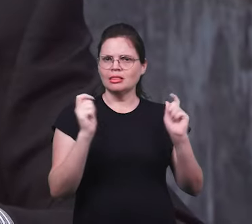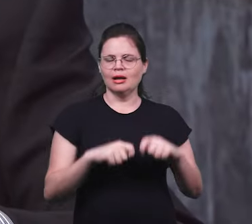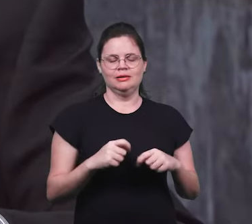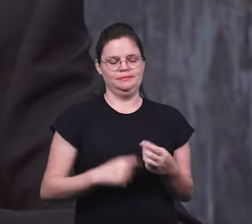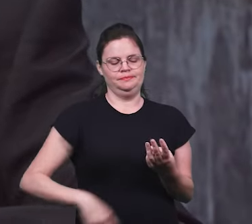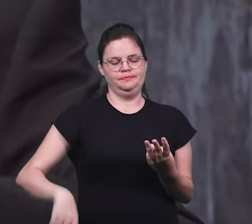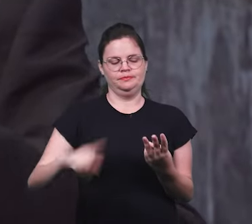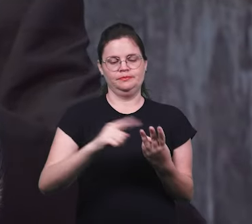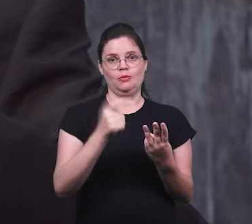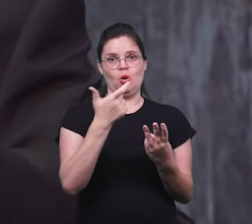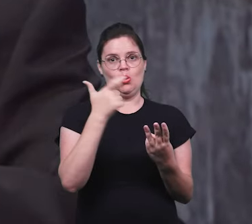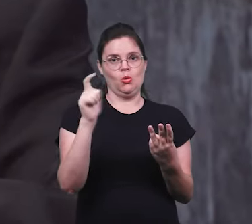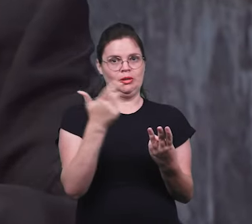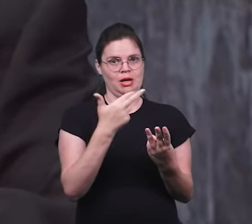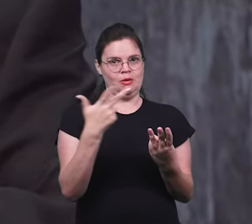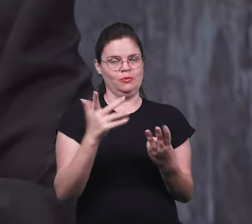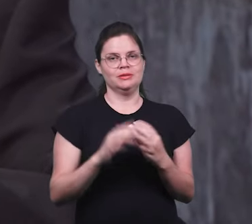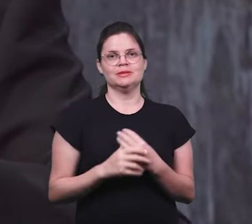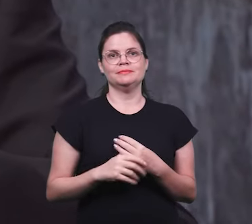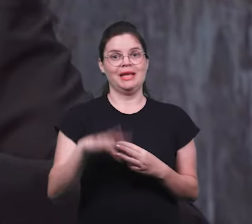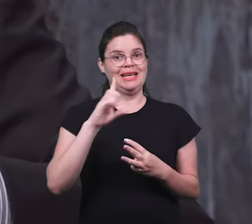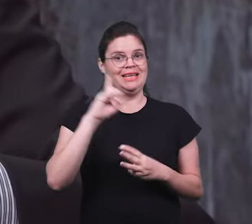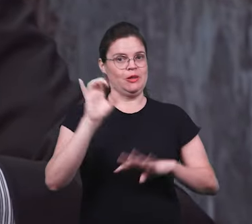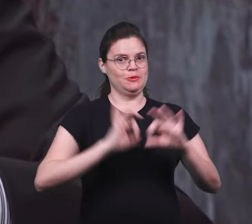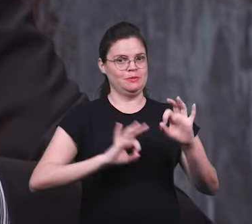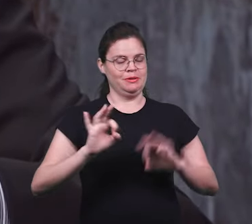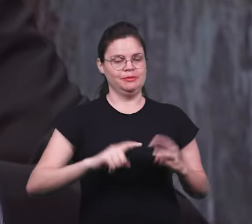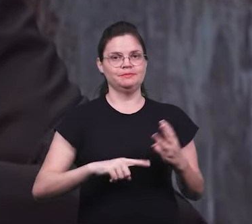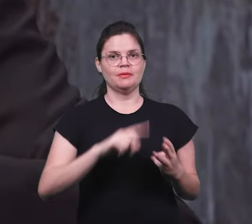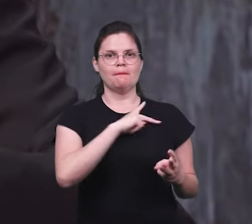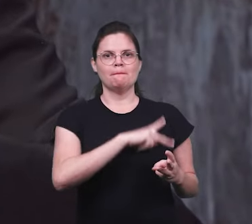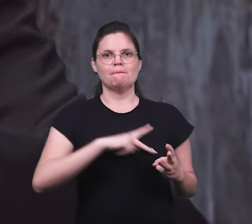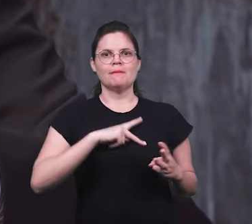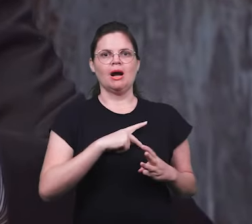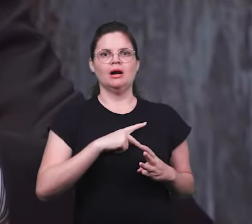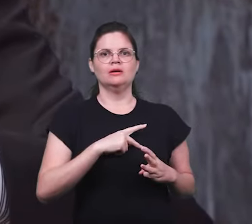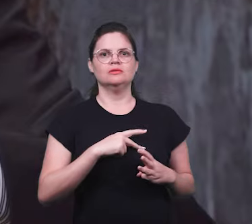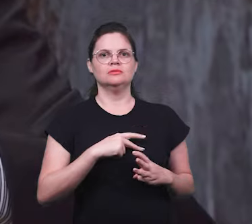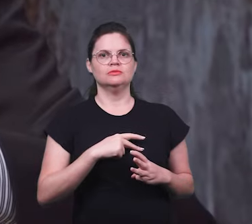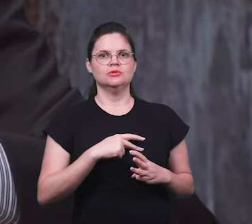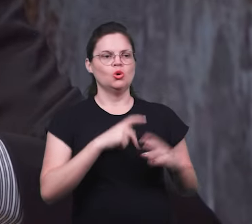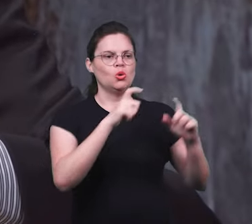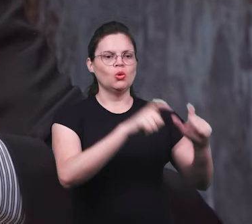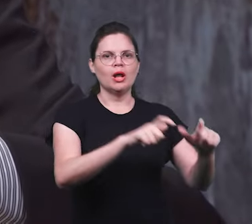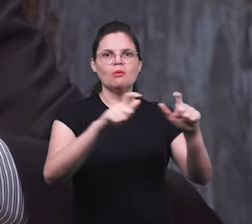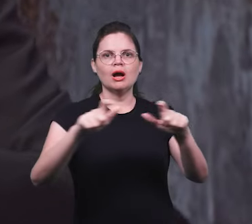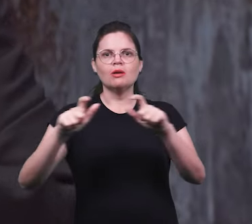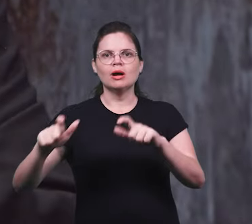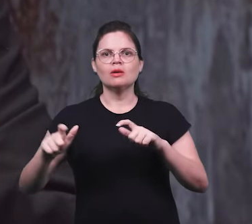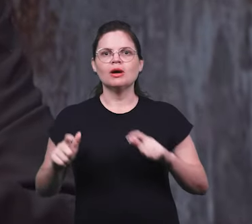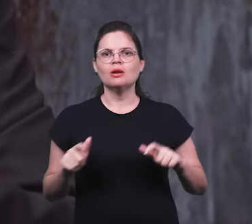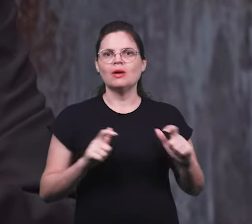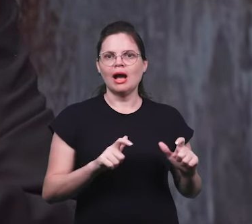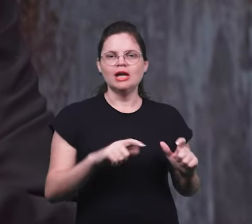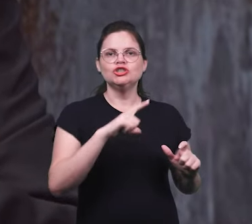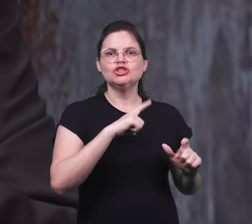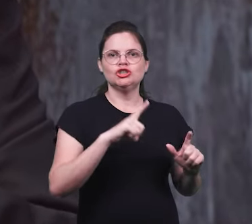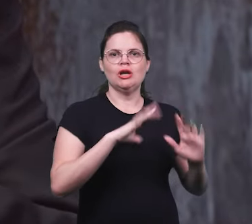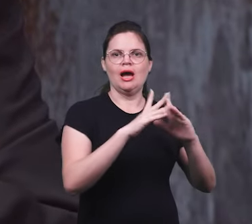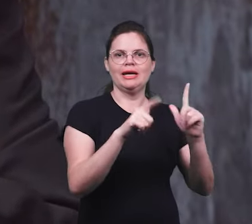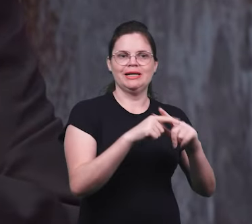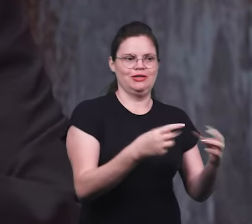outra providência. Quando Paulo chegava nas cidades, tinha sinagogas dos judeus. Quer dizer, ele não precisava alugar